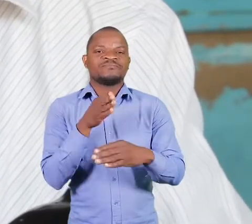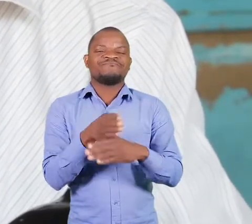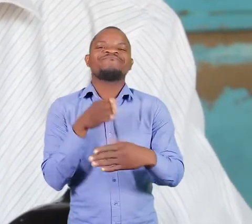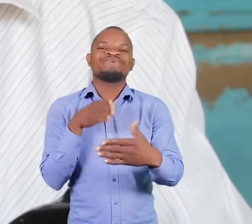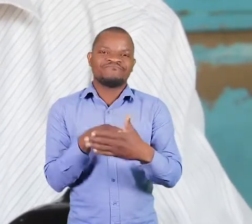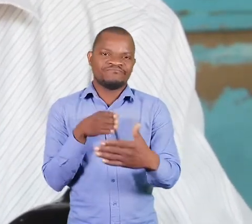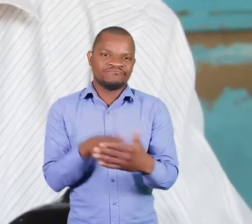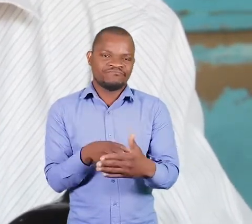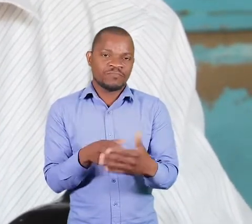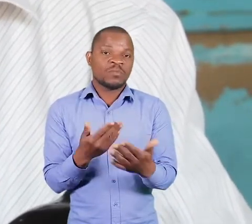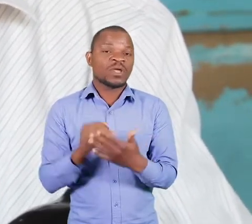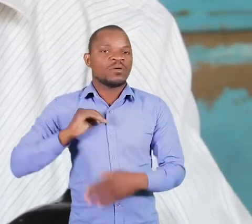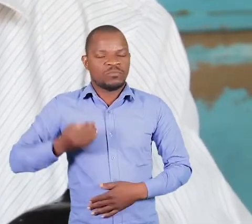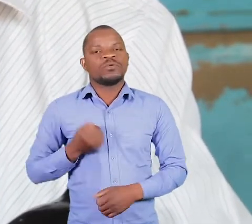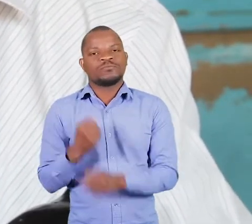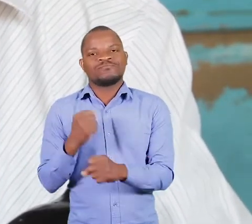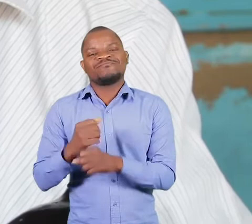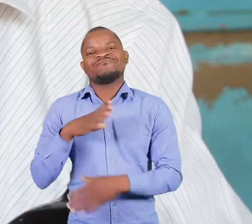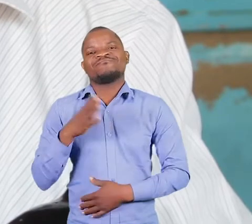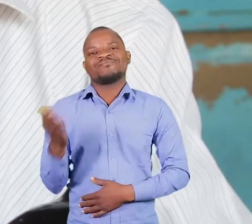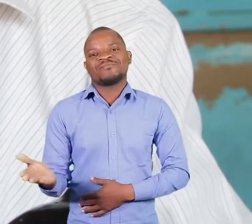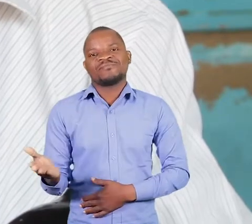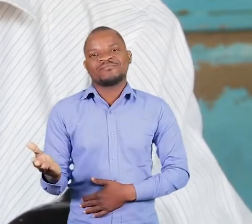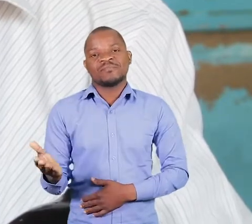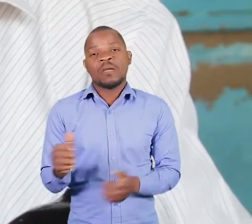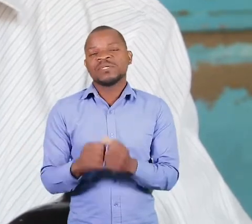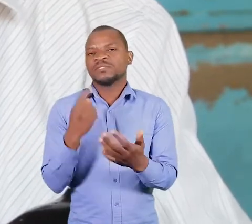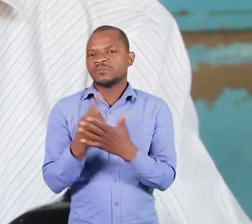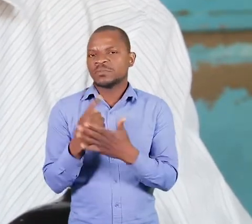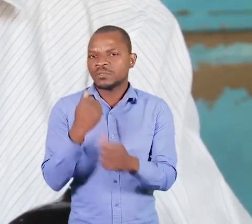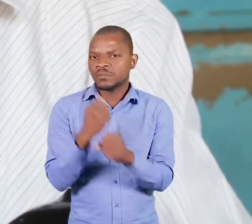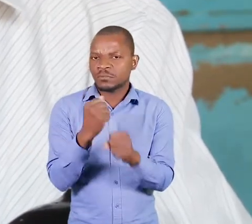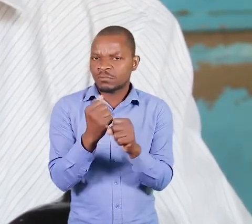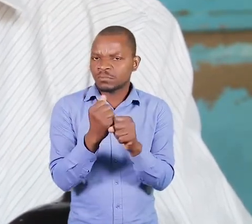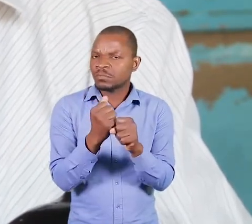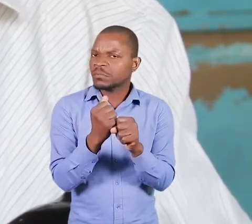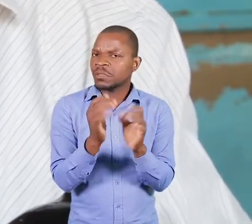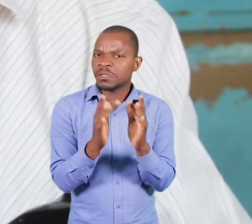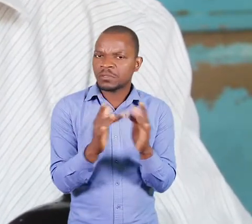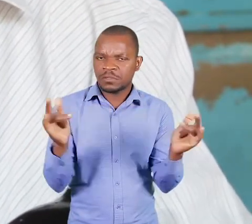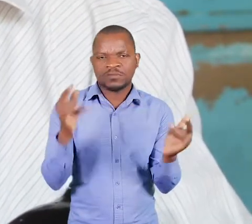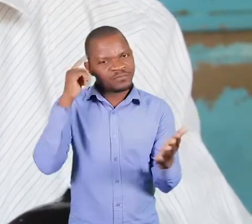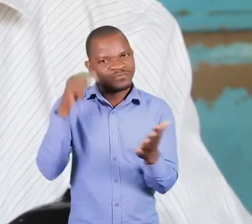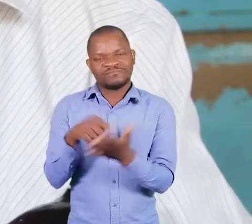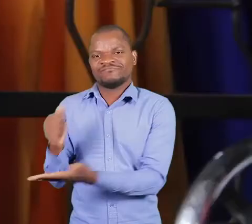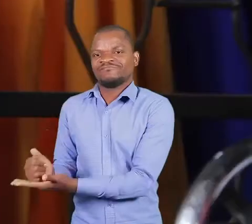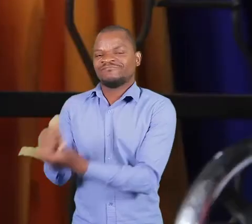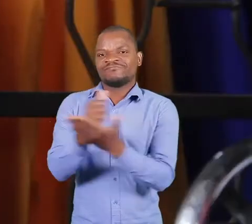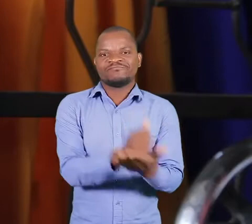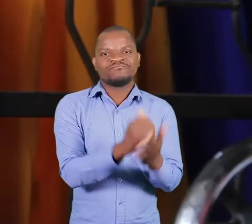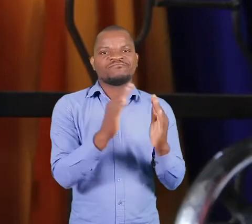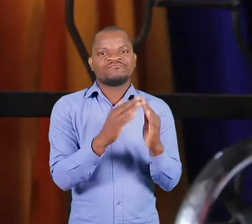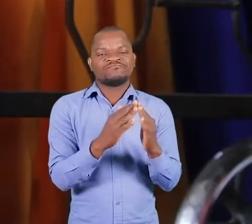esse problema. E é quando a mulher trabalha, trabalhar livremente, ajuda muito.